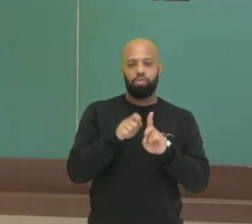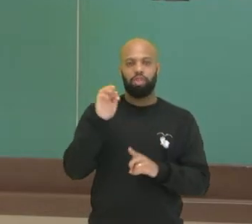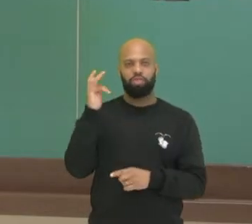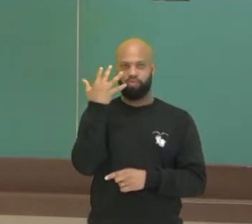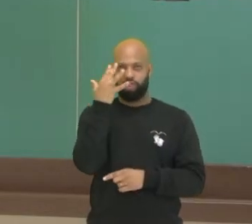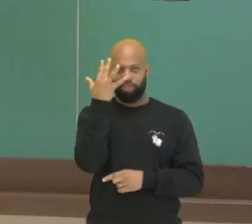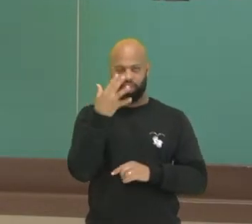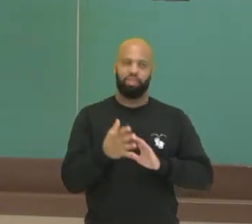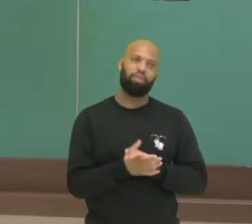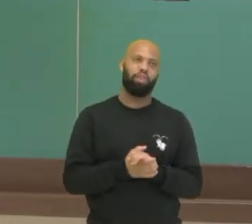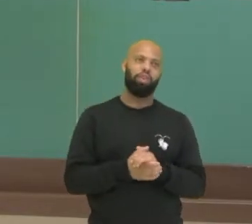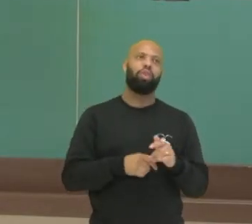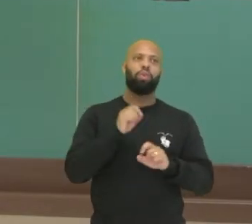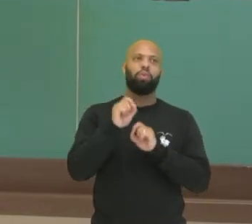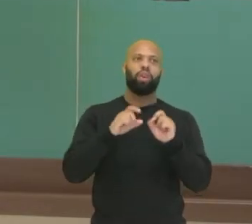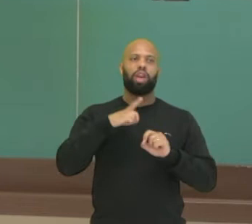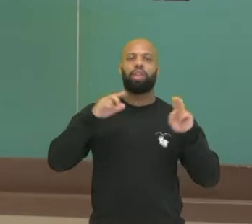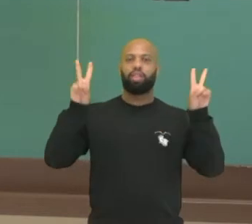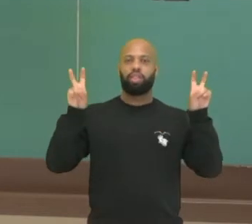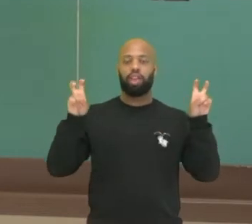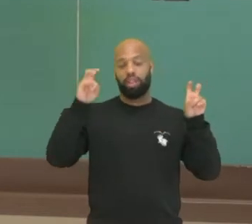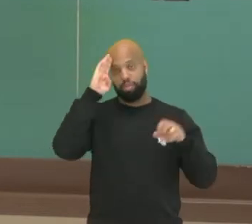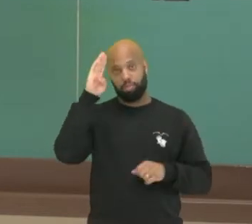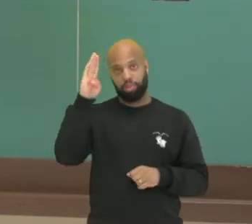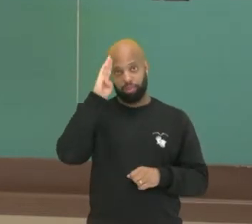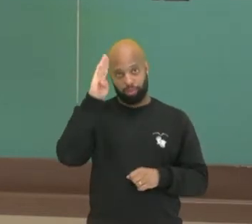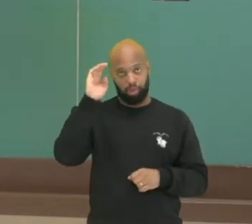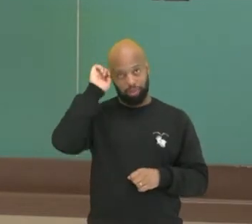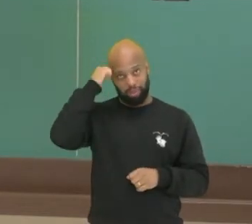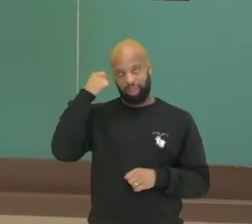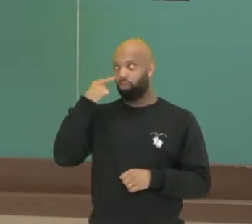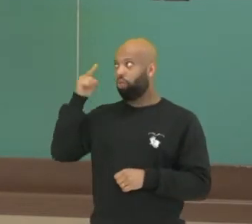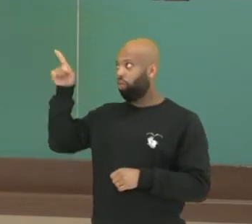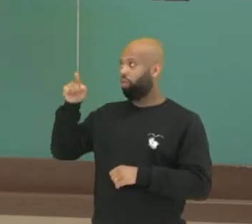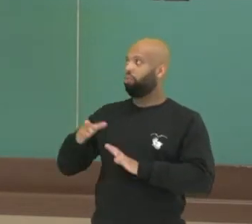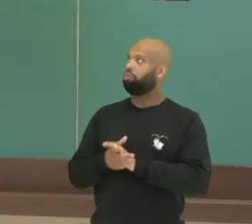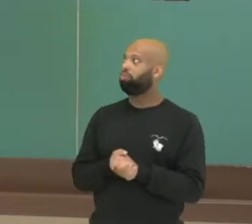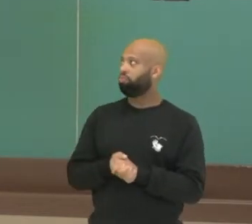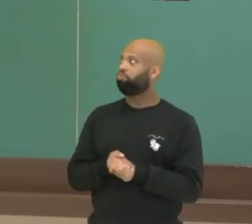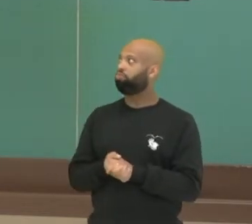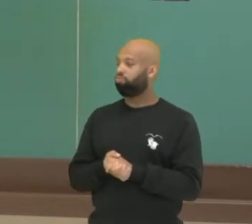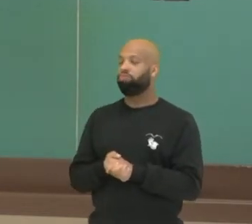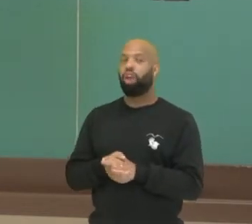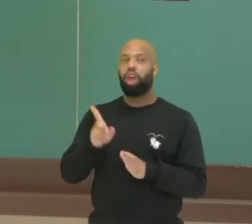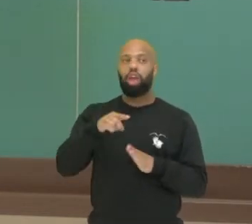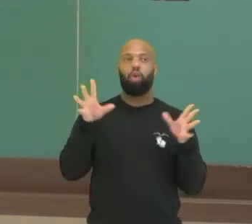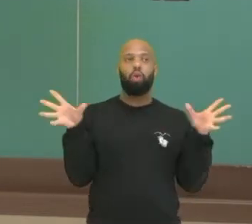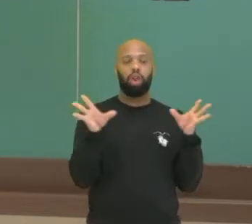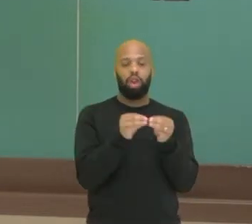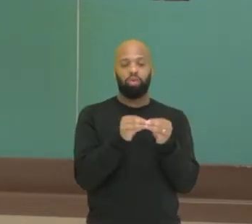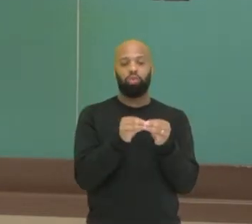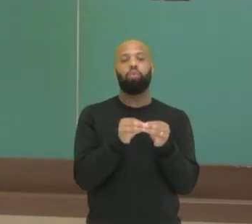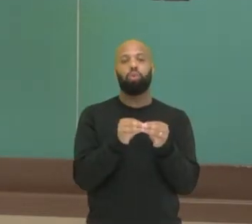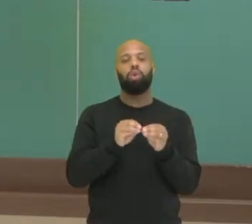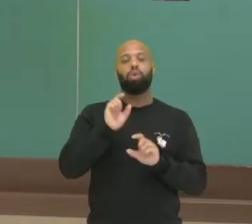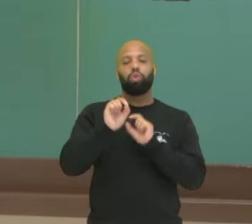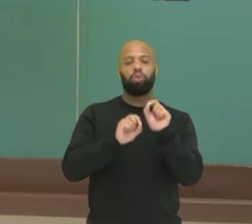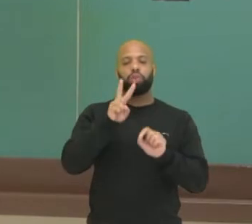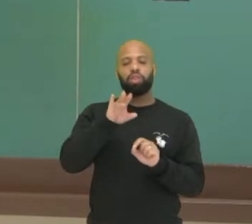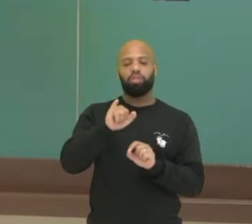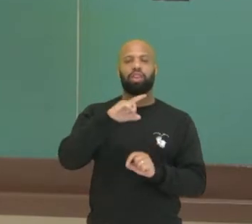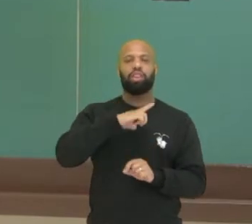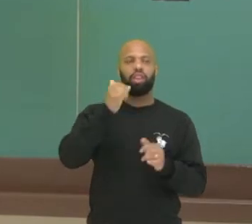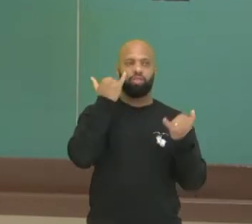nós denominamos de manchete. A manchete, ela é uma espécie de um resumo, é uma síntese das